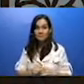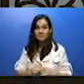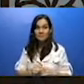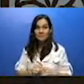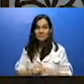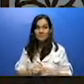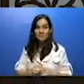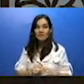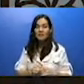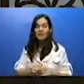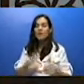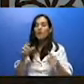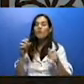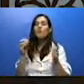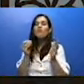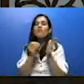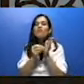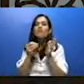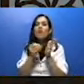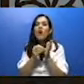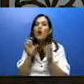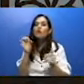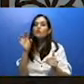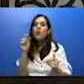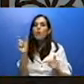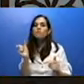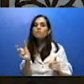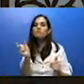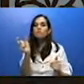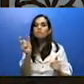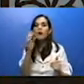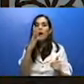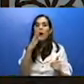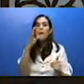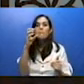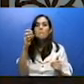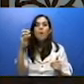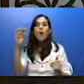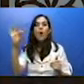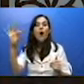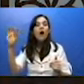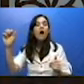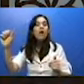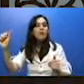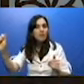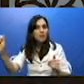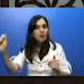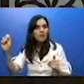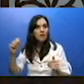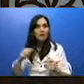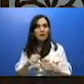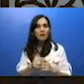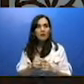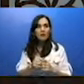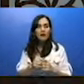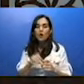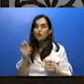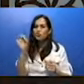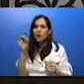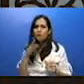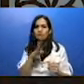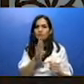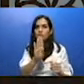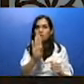as palavras atletinhas' do meio para ficar bom ó tá e aqui só da letra